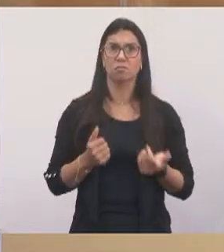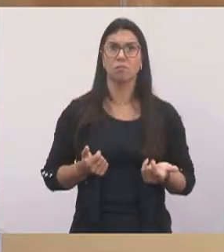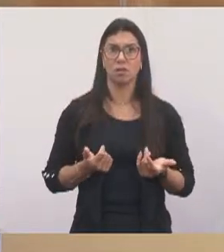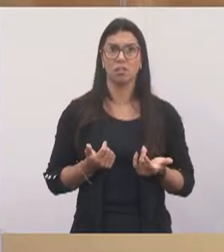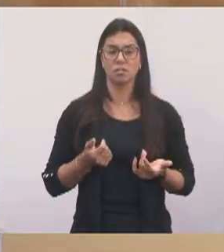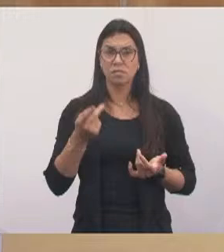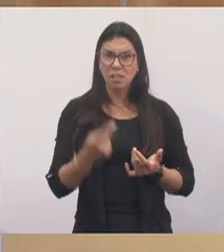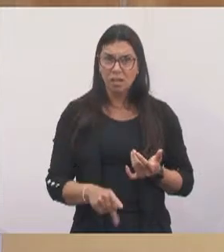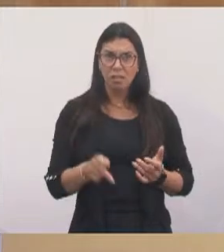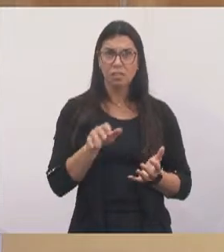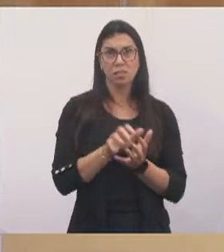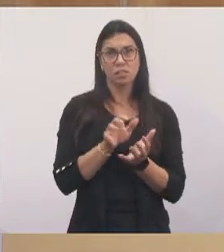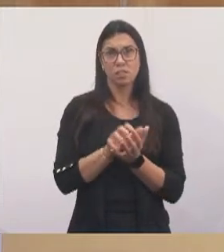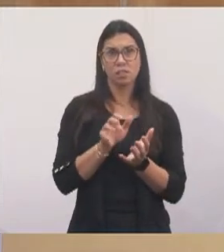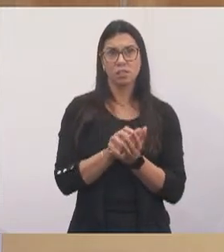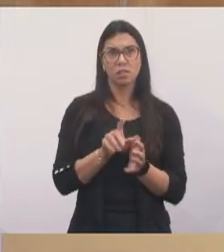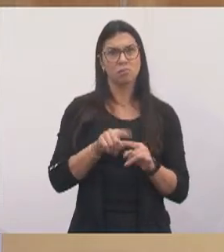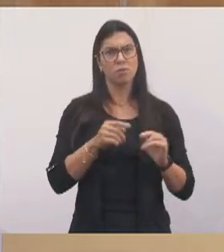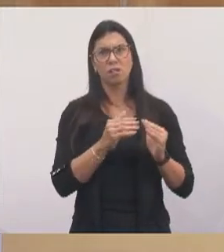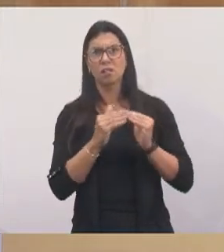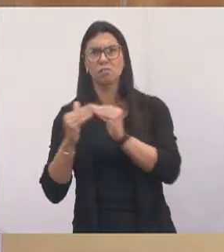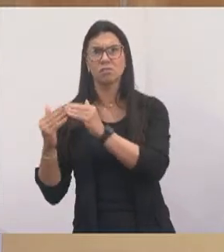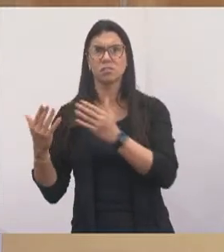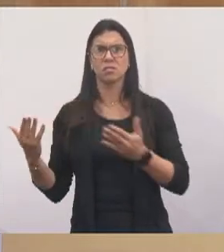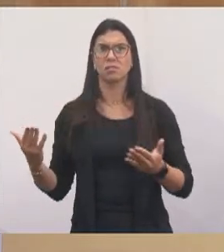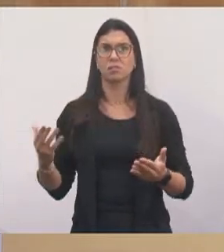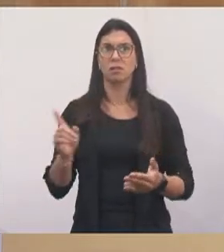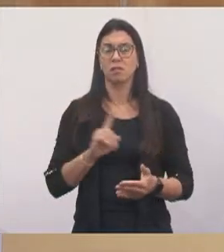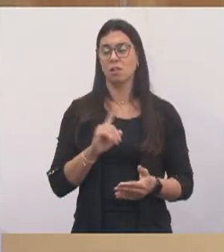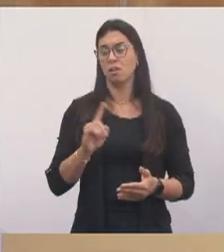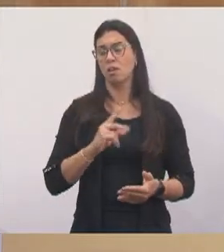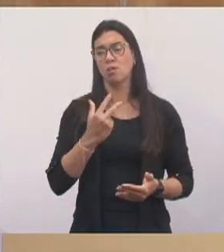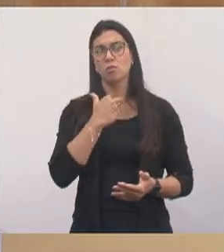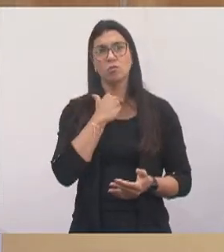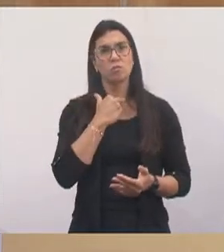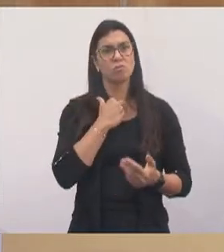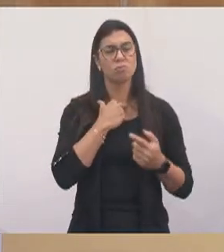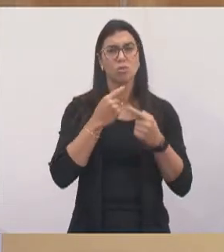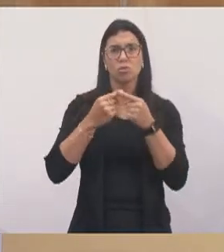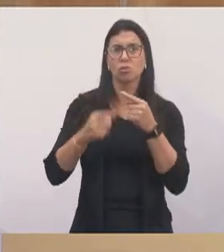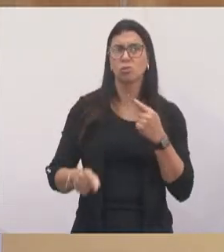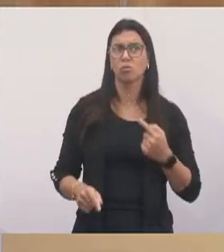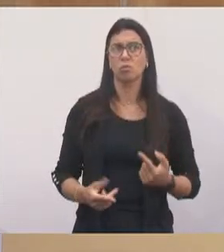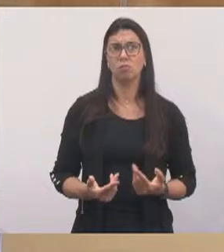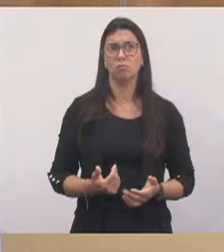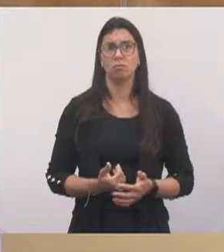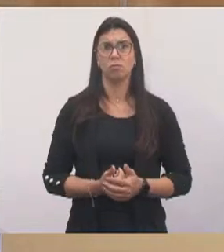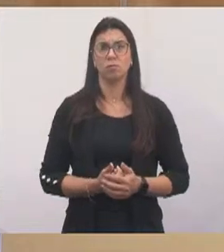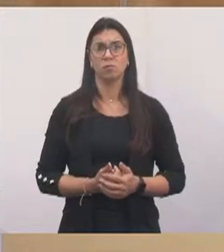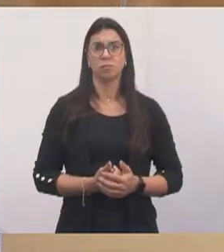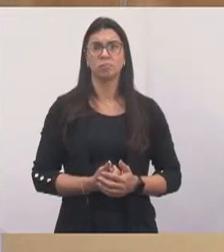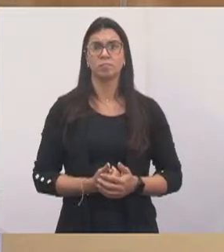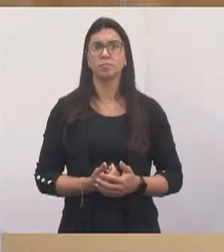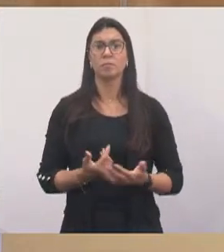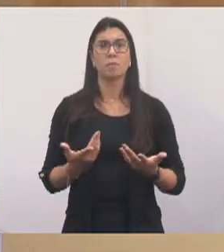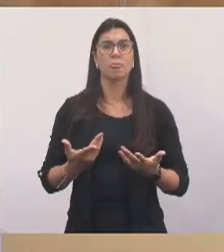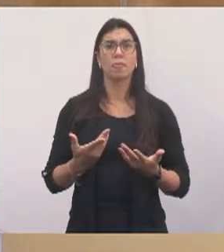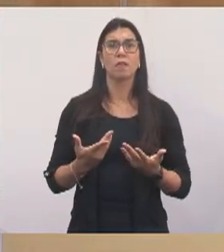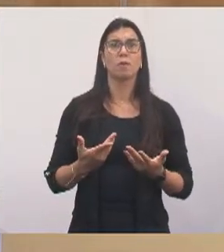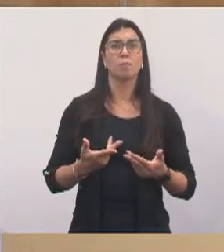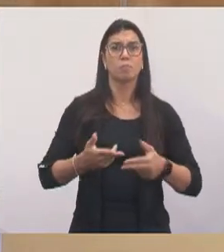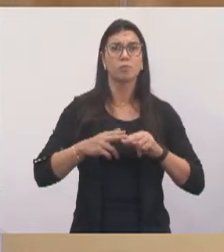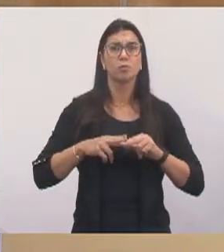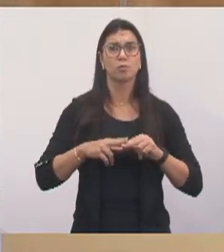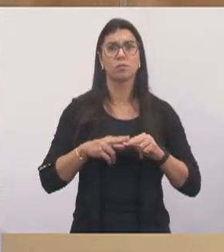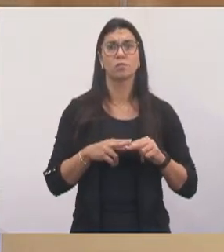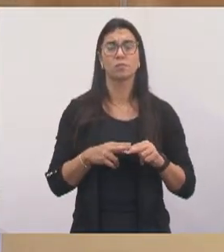as ONGs que fazem, às vezes, um trabalho enxugando gelo, sozinha, muitas vezes sem a ajuda do poder público, acabam tendo